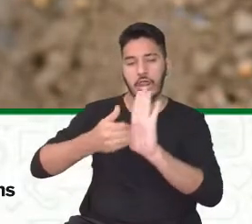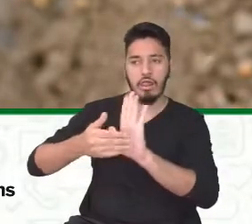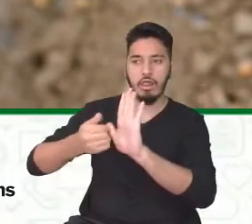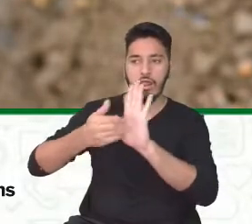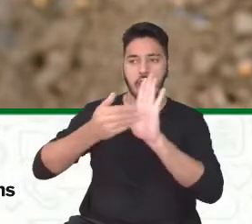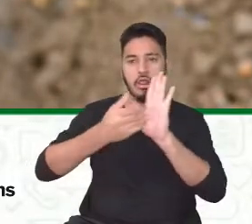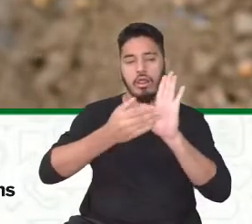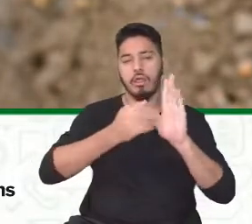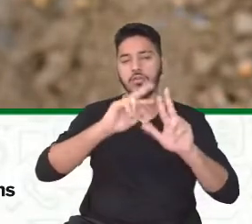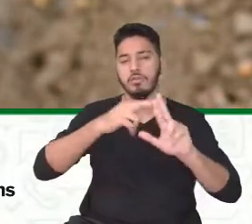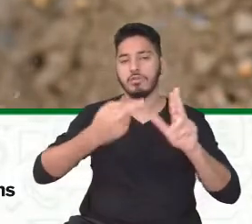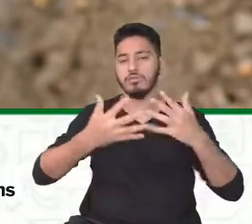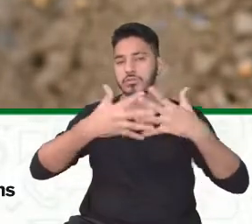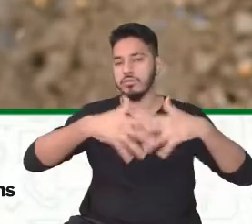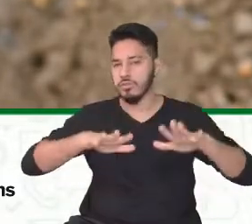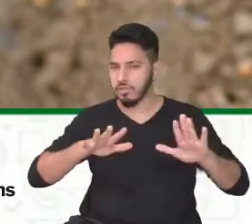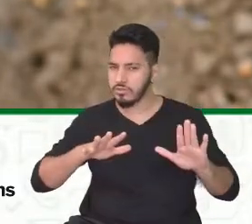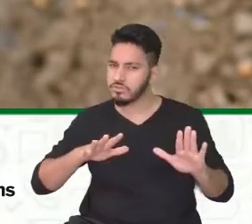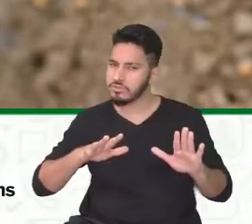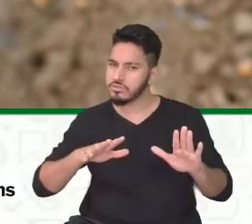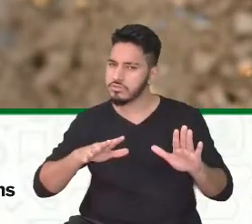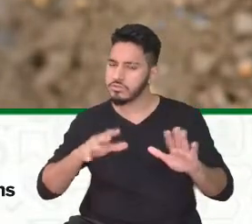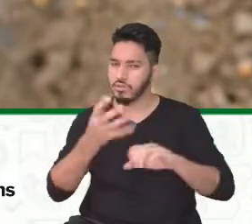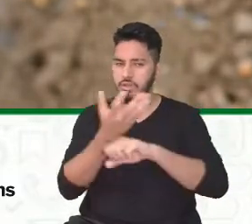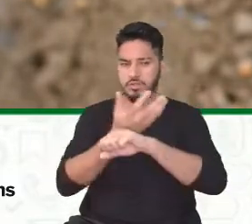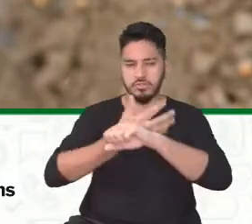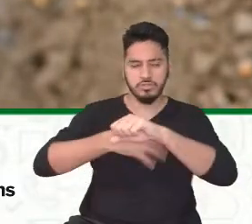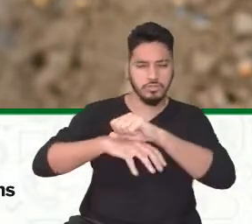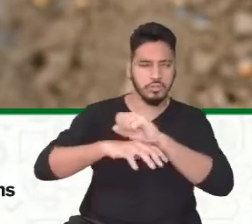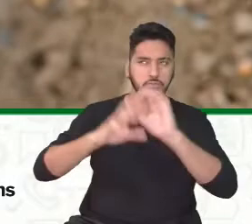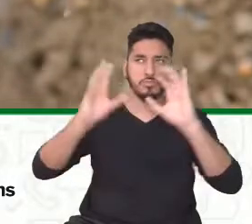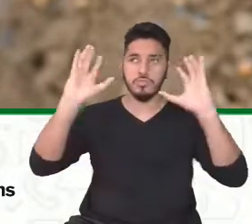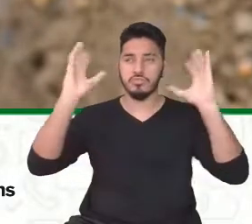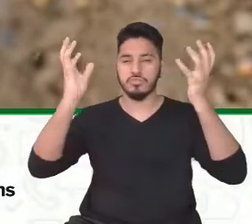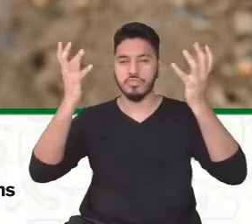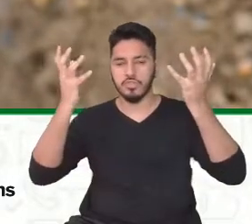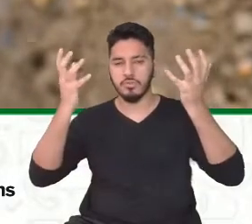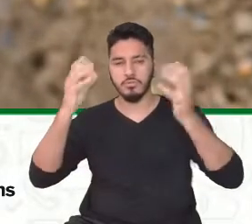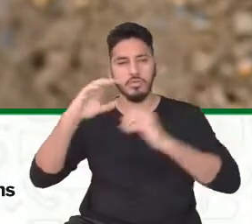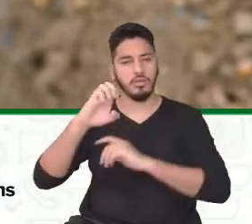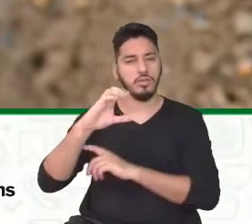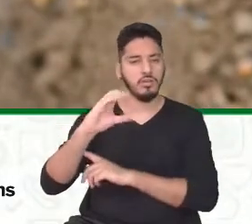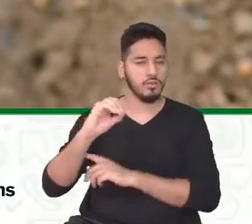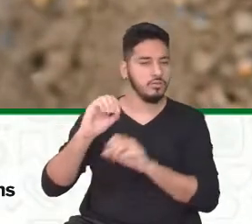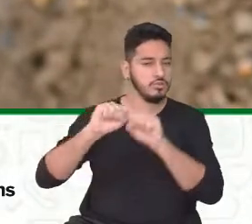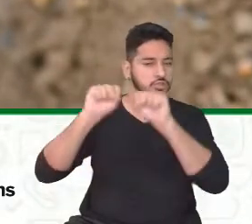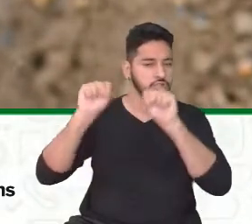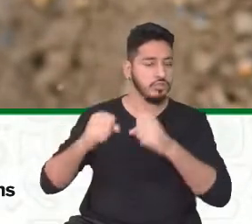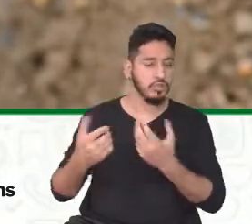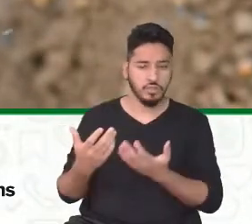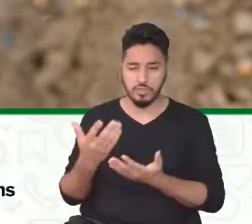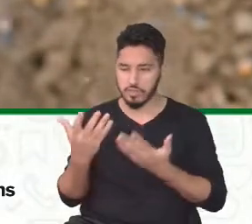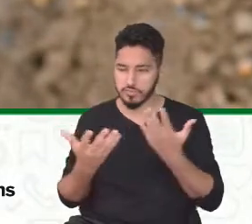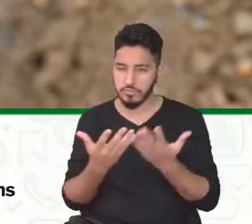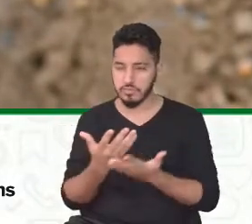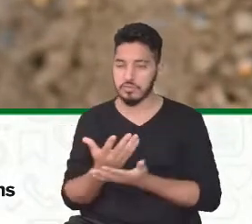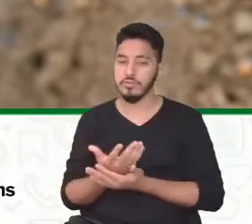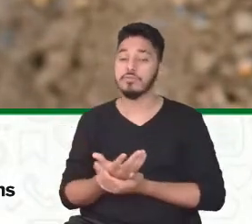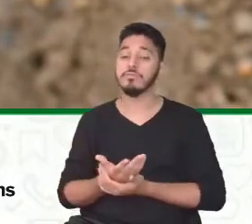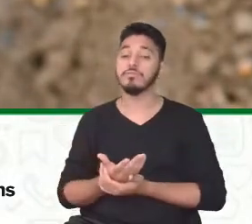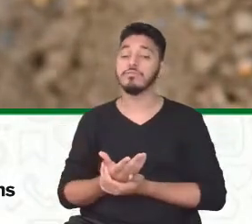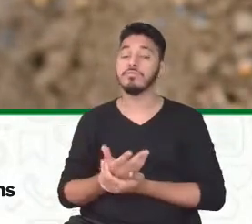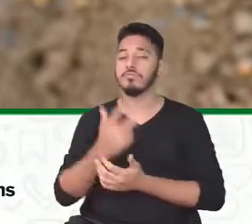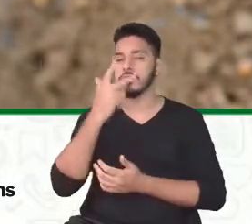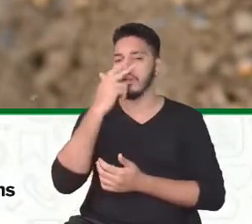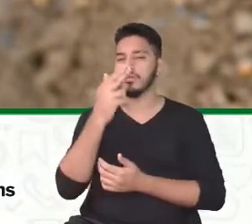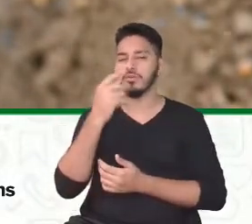Será que a gente tem aqui para os biomas ecossistemas respeitados não temos aqui perto os impactos havendo assim desses ambientes naturais